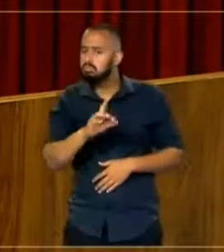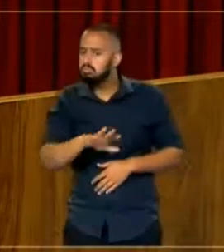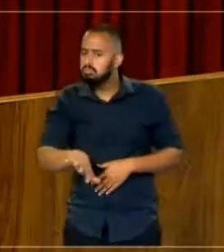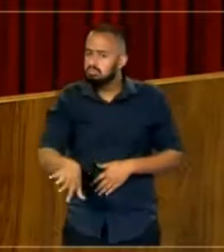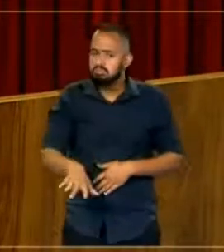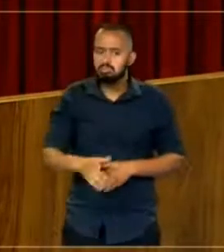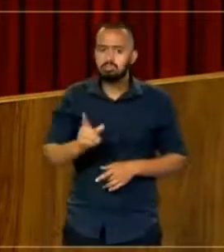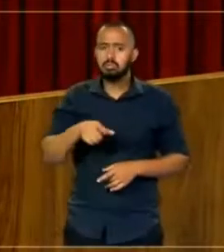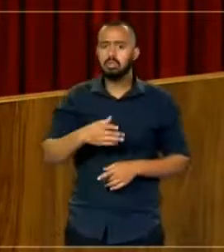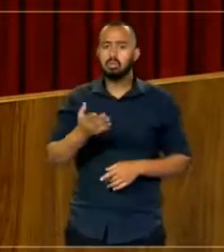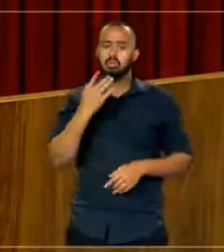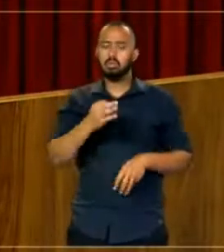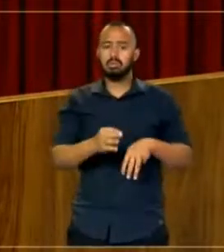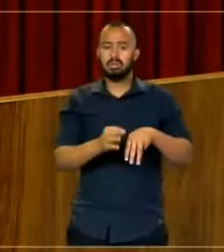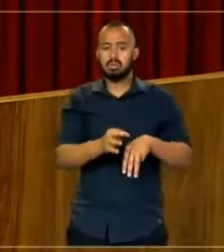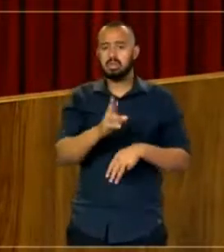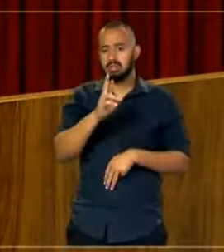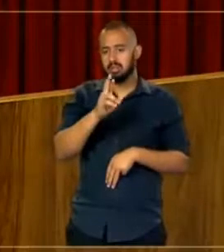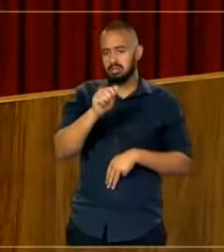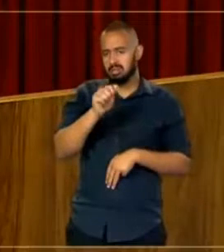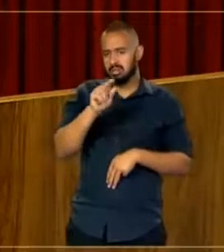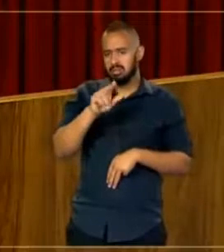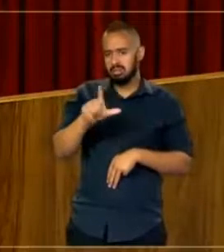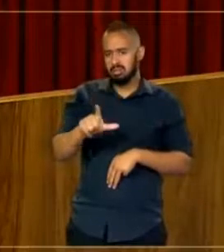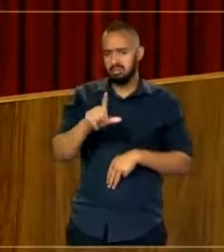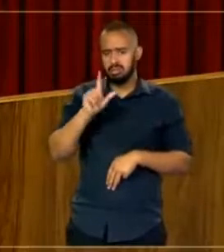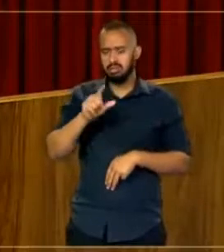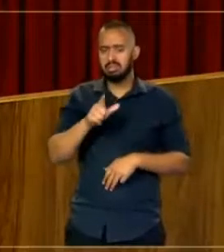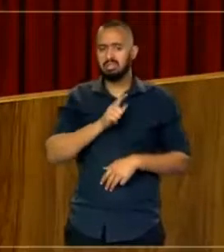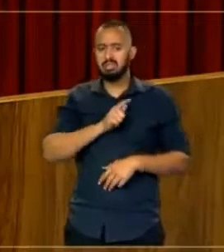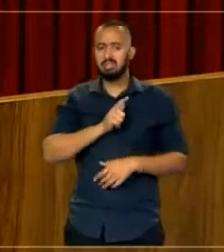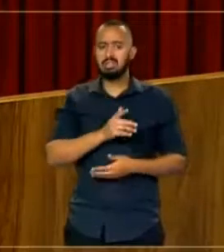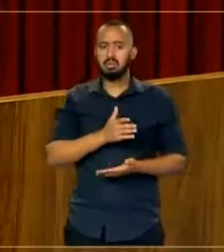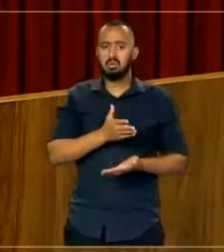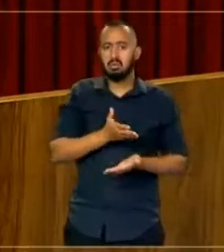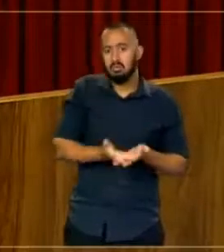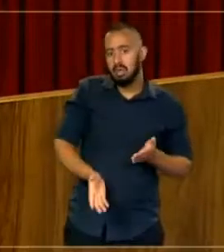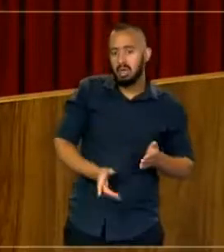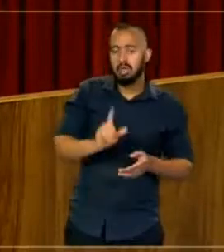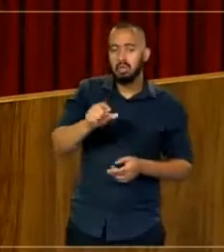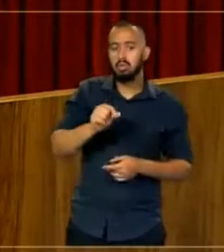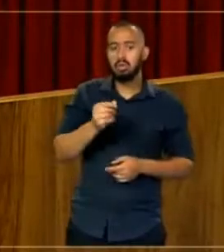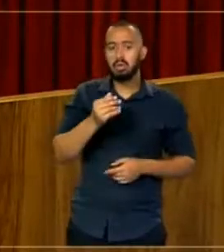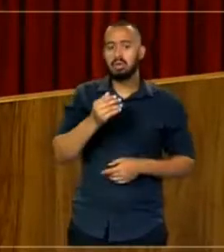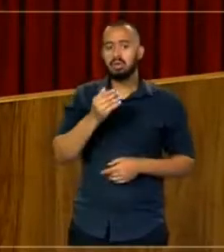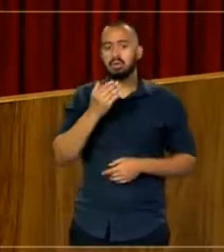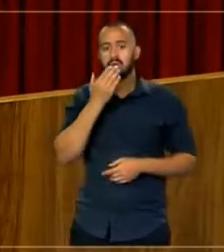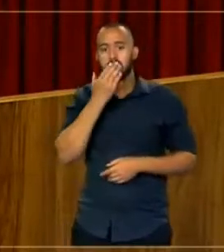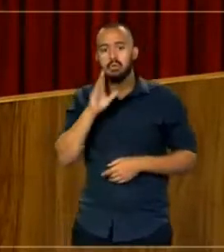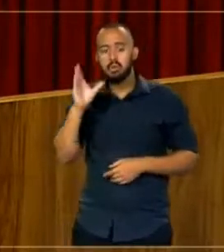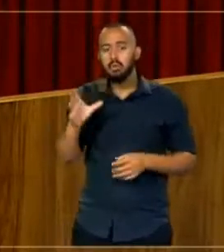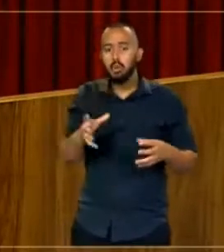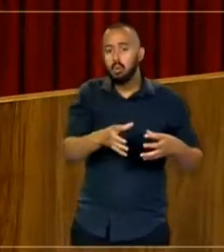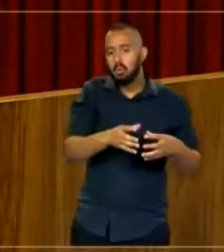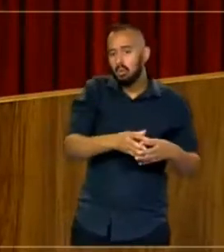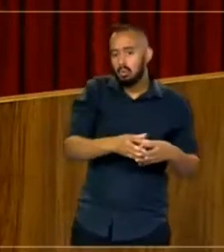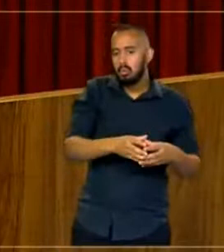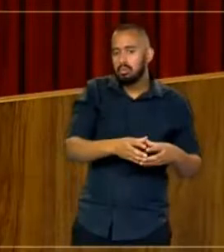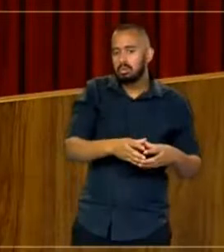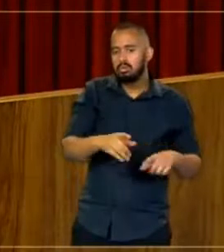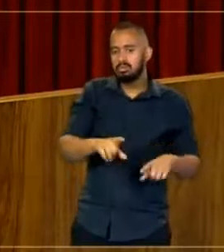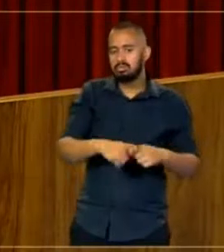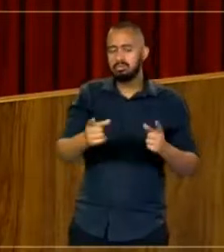pelo eminente ministro Raul Araújo, será prejudicial à campanha do candidato da coligação representante e que, por